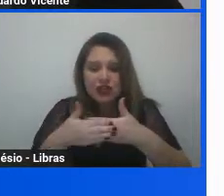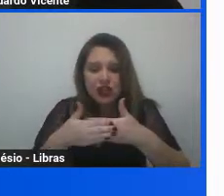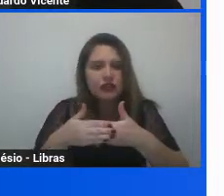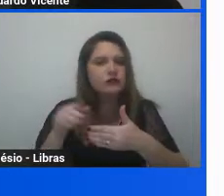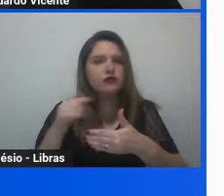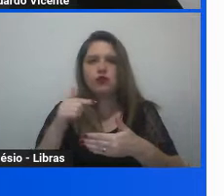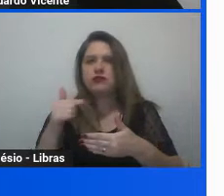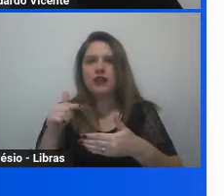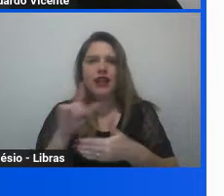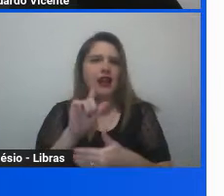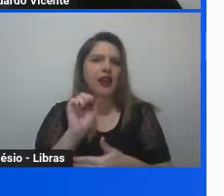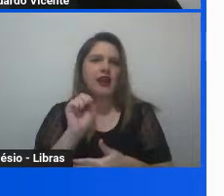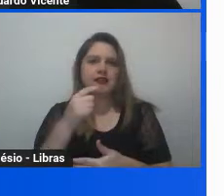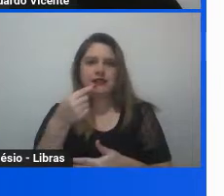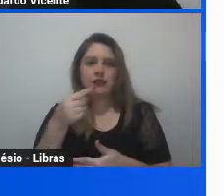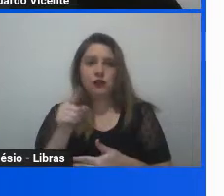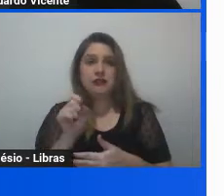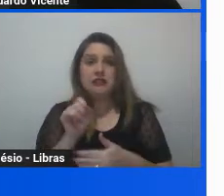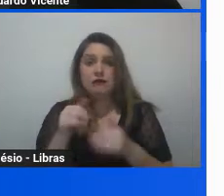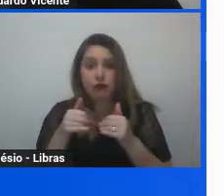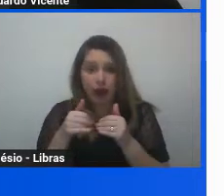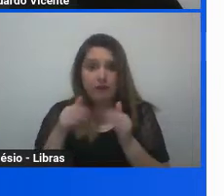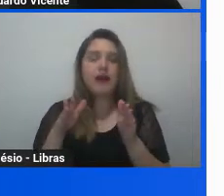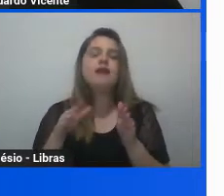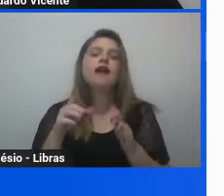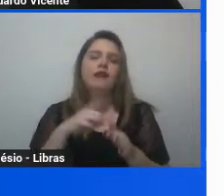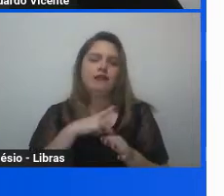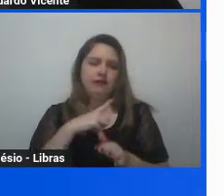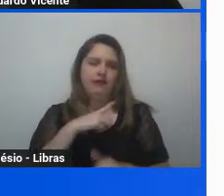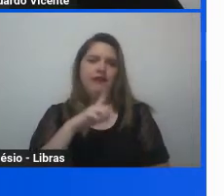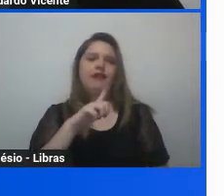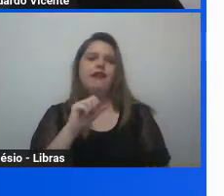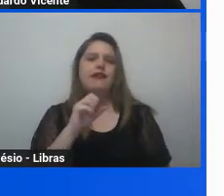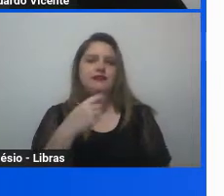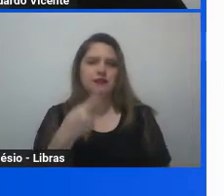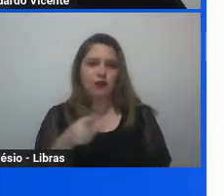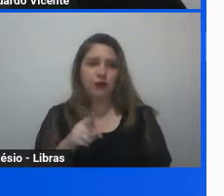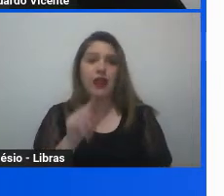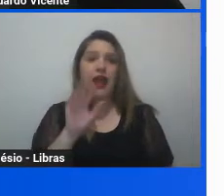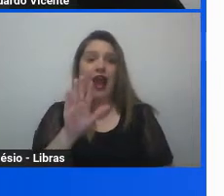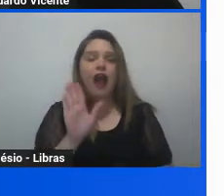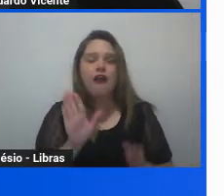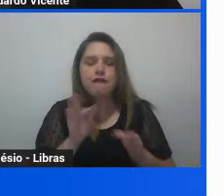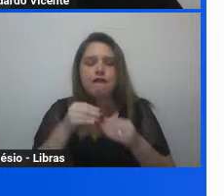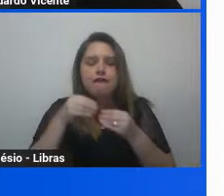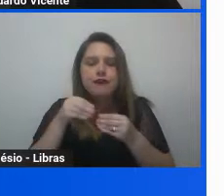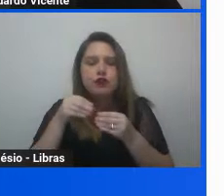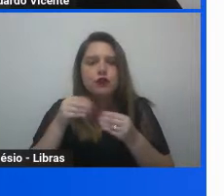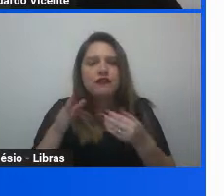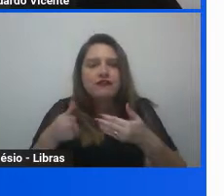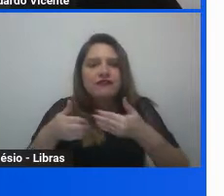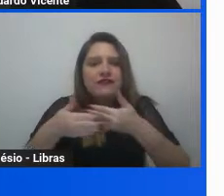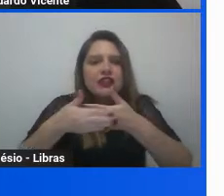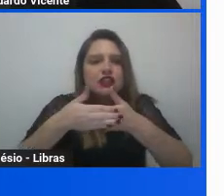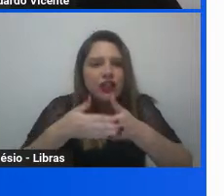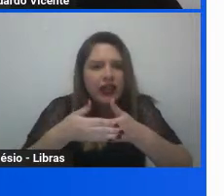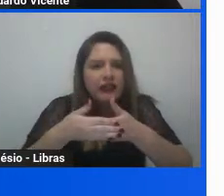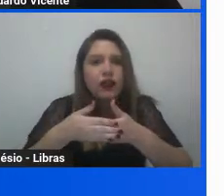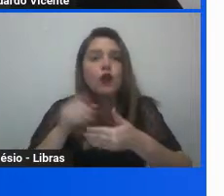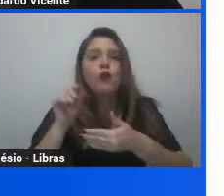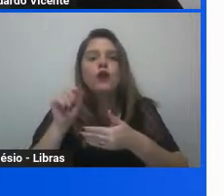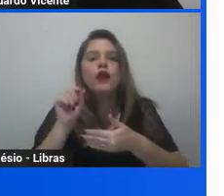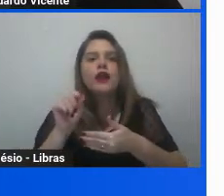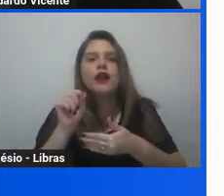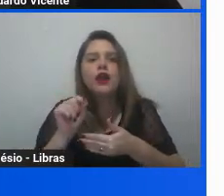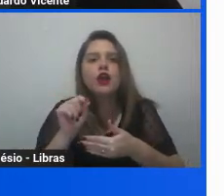há um rompimento da pele. Então, neste caso, nessa figura que nós temos aqui, uma fratura fechada é